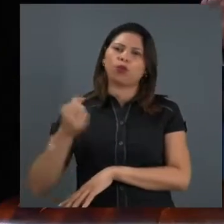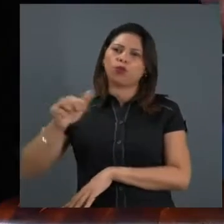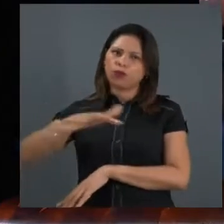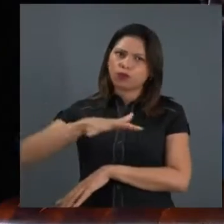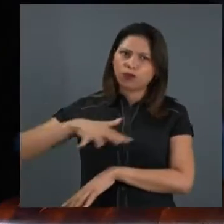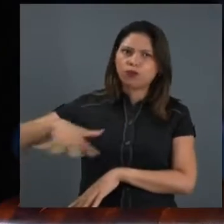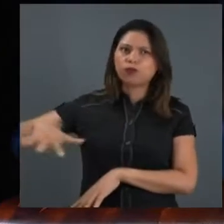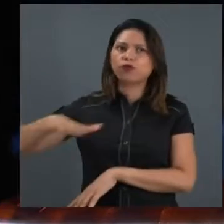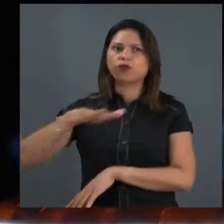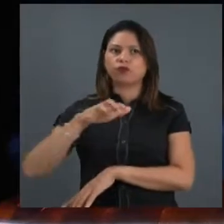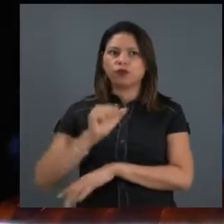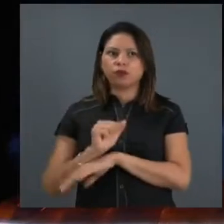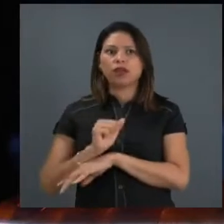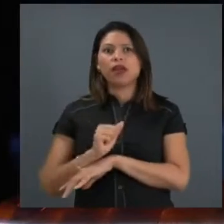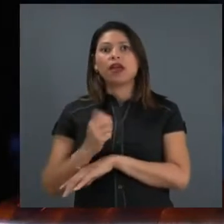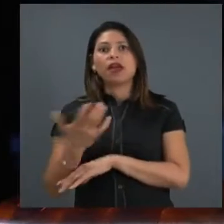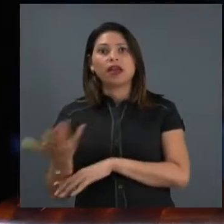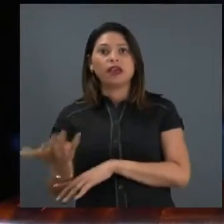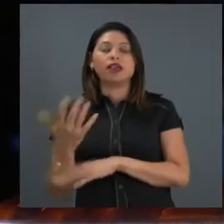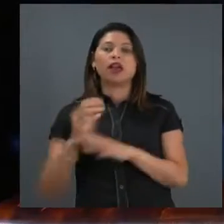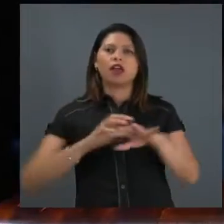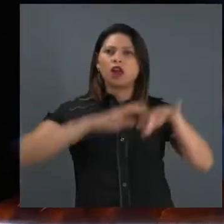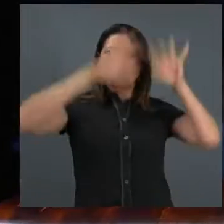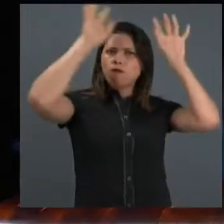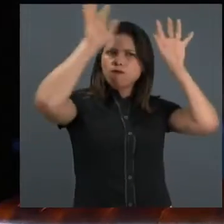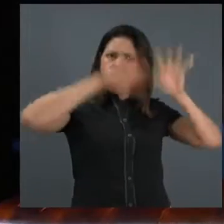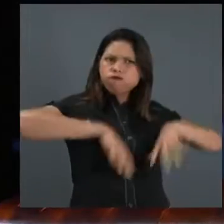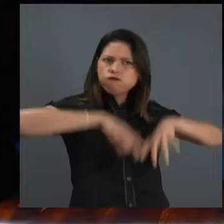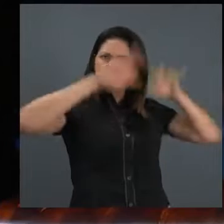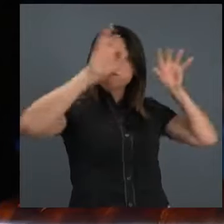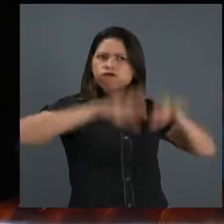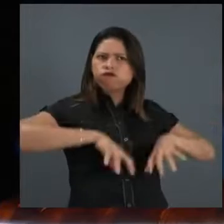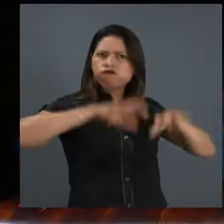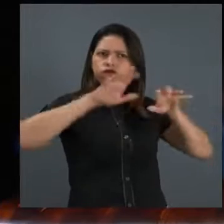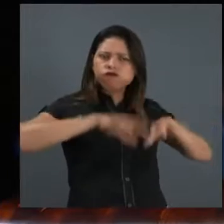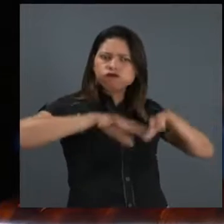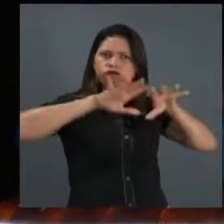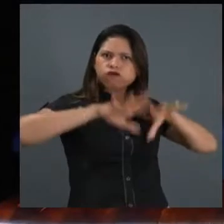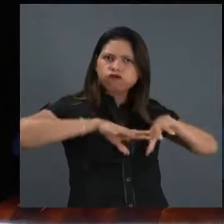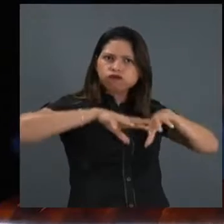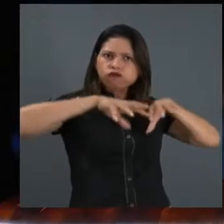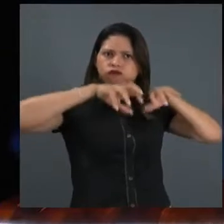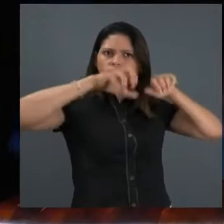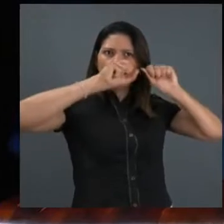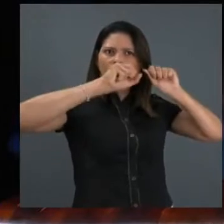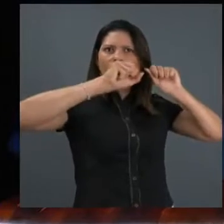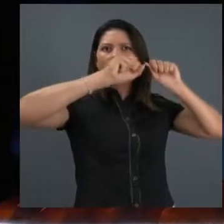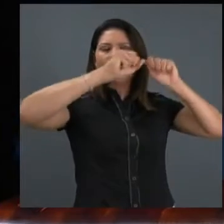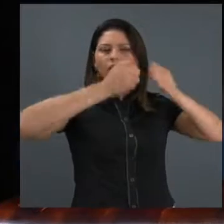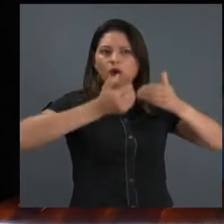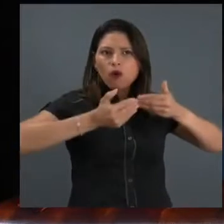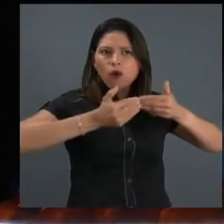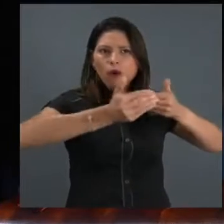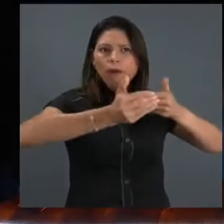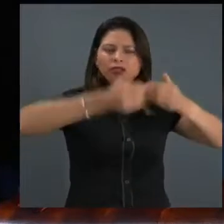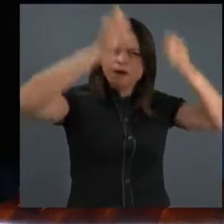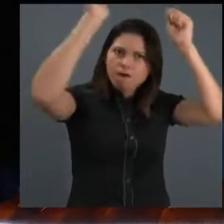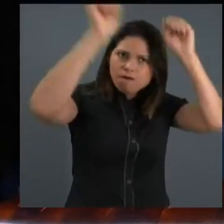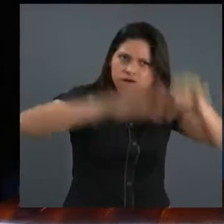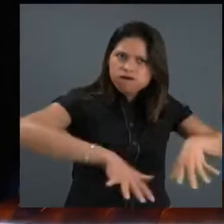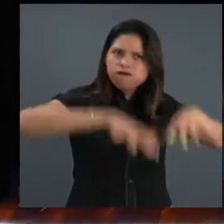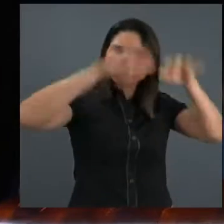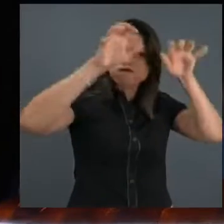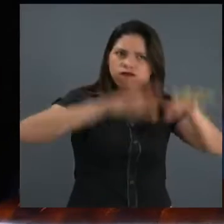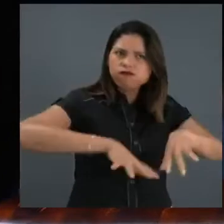Para de chover numa área, vai para outra. Mas tudo vai para o rio. E o rio, como a